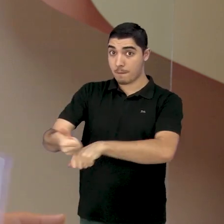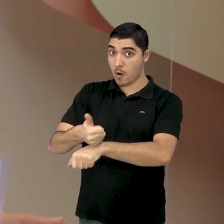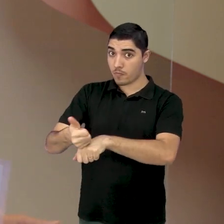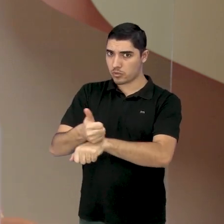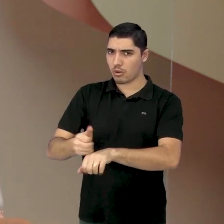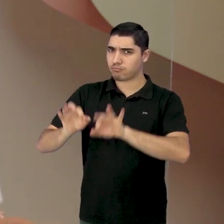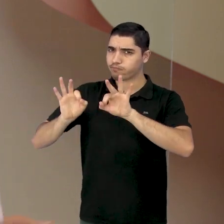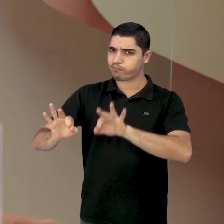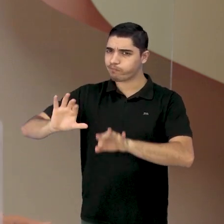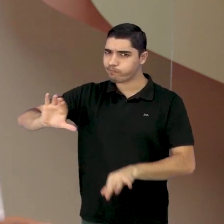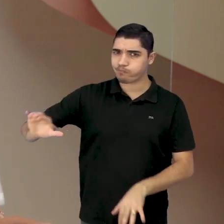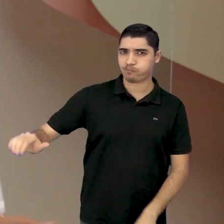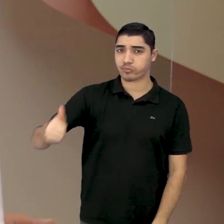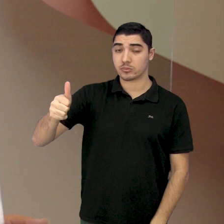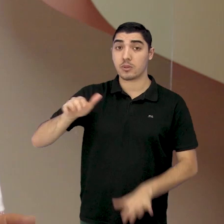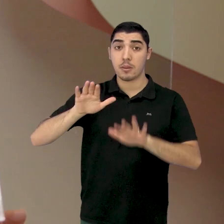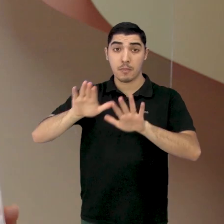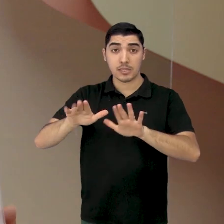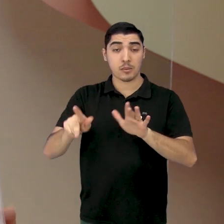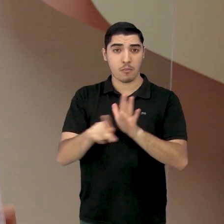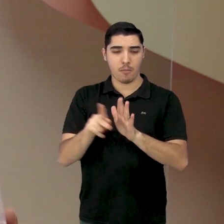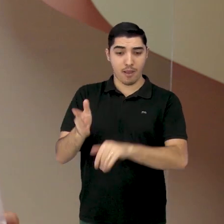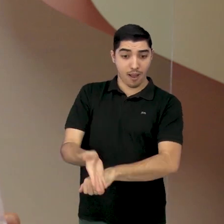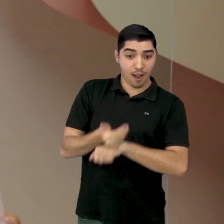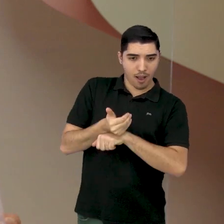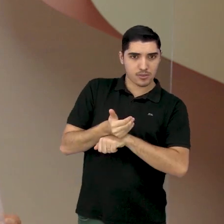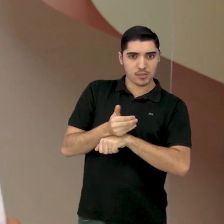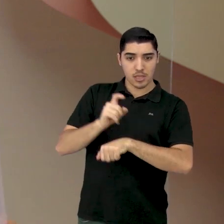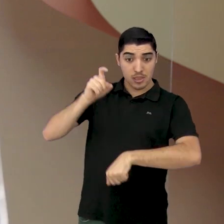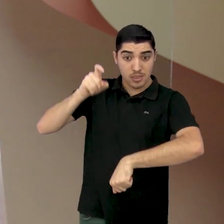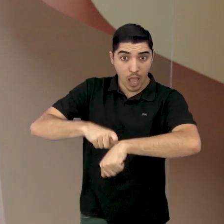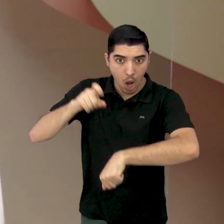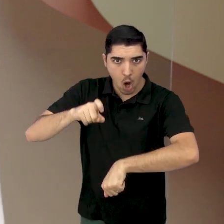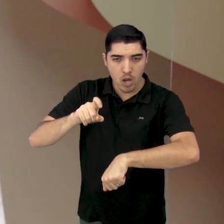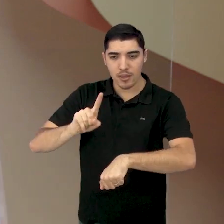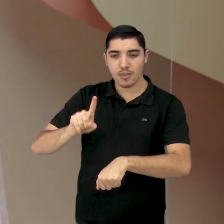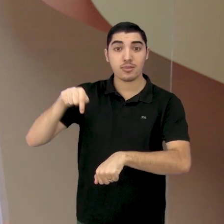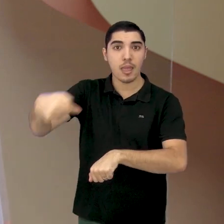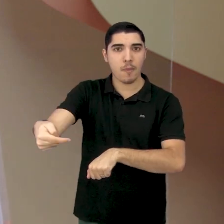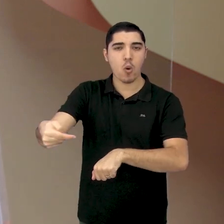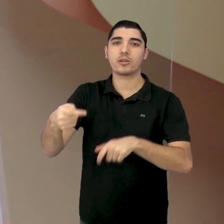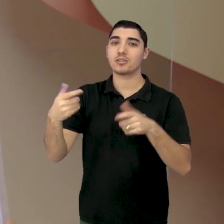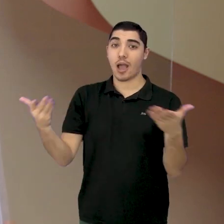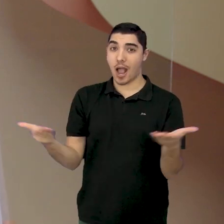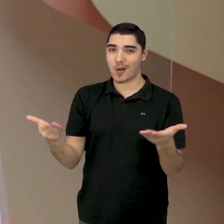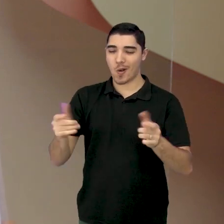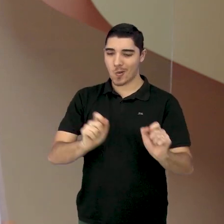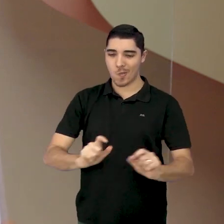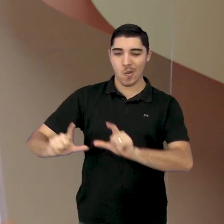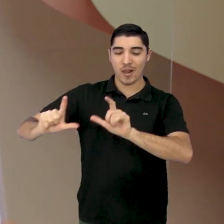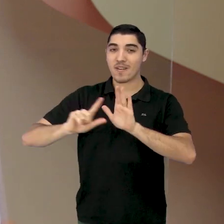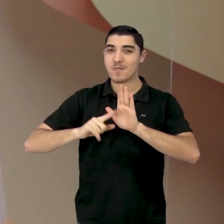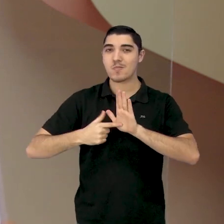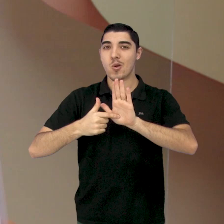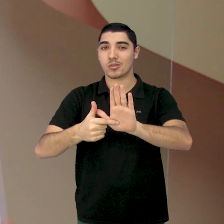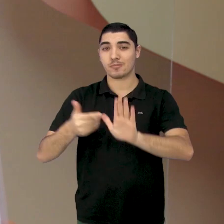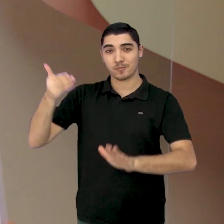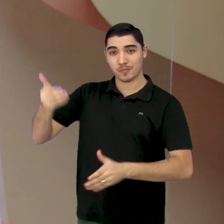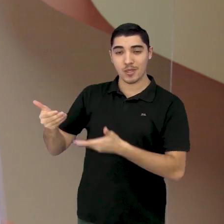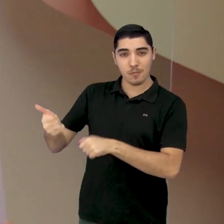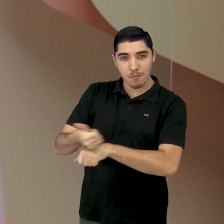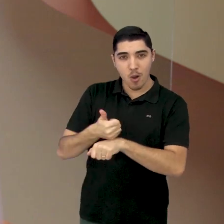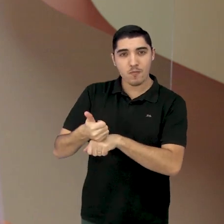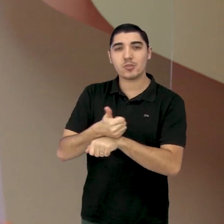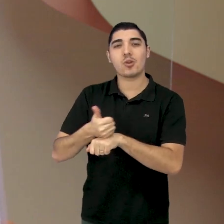cuidados antes, durante e depois desses procedimentos, o De Bem com Você de hoje recebe a especialista em saúde